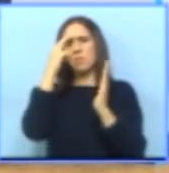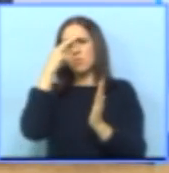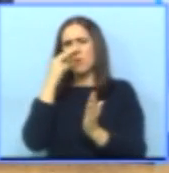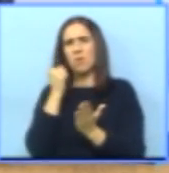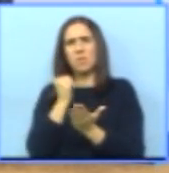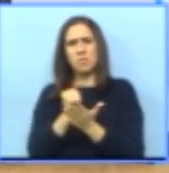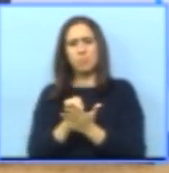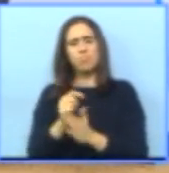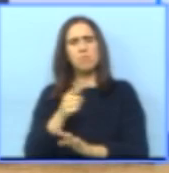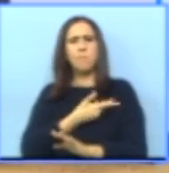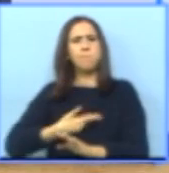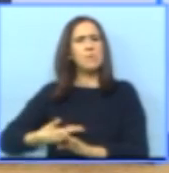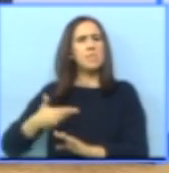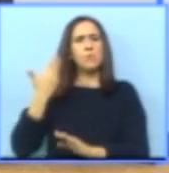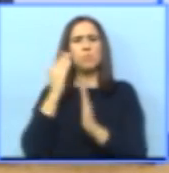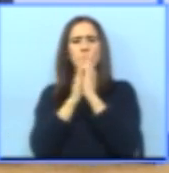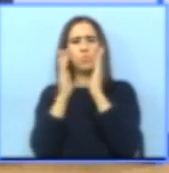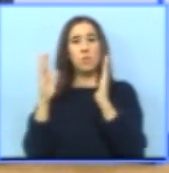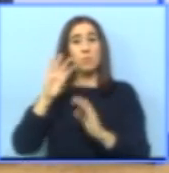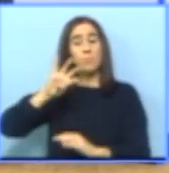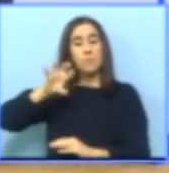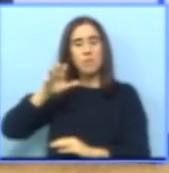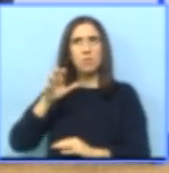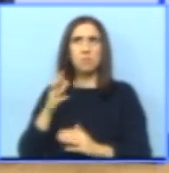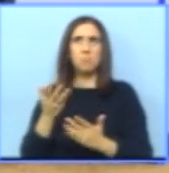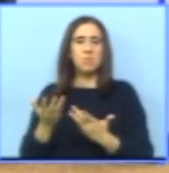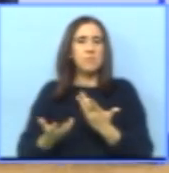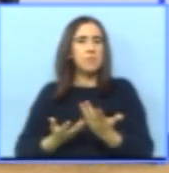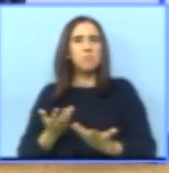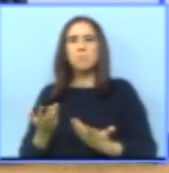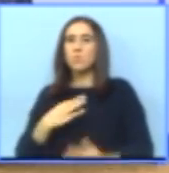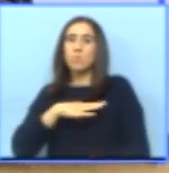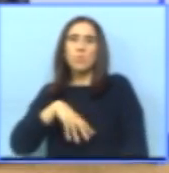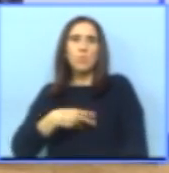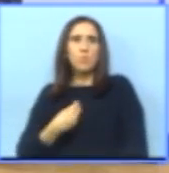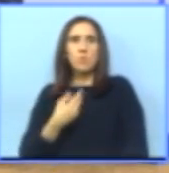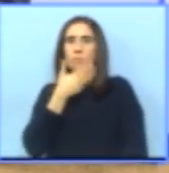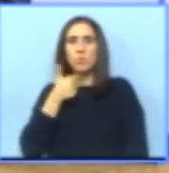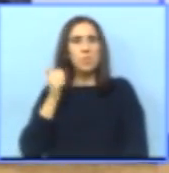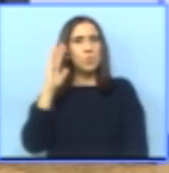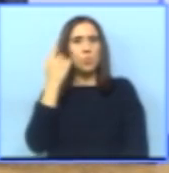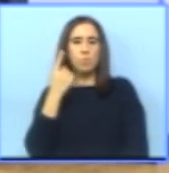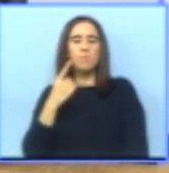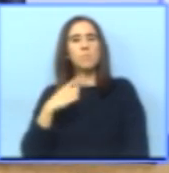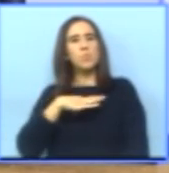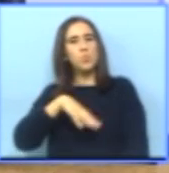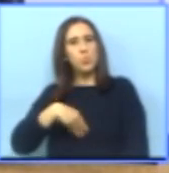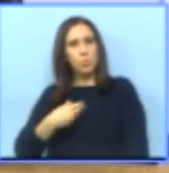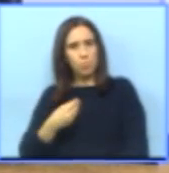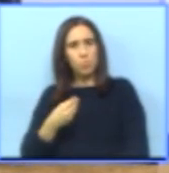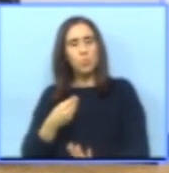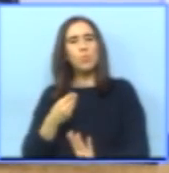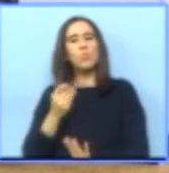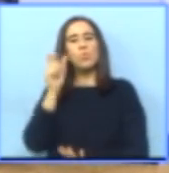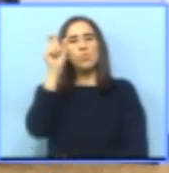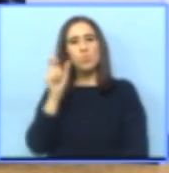bibliotecas mais antigas do país e até do mundo, uma das mais bonitas do mundo, a Biblioteca Joanina, e a